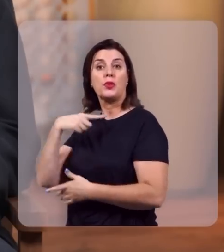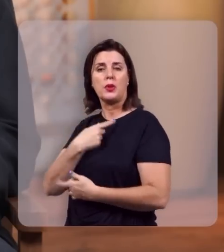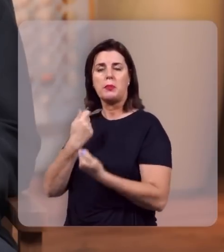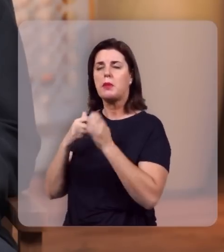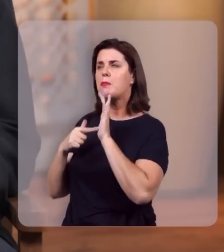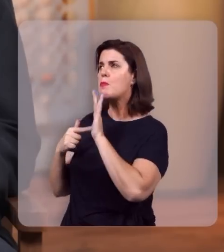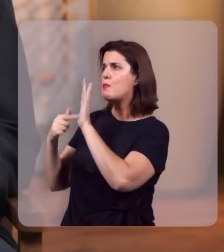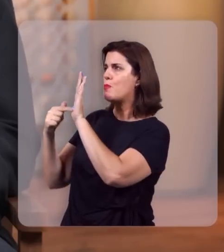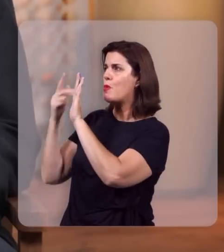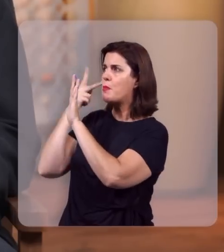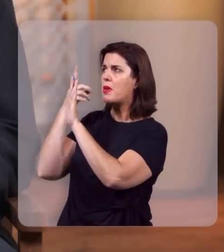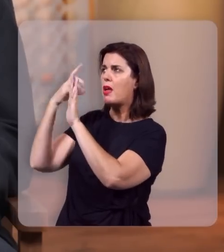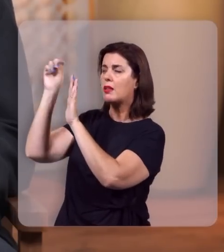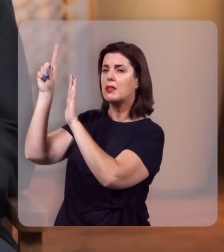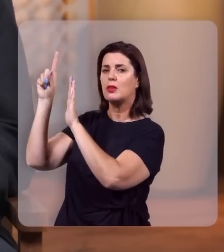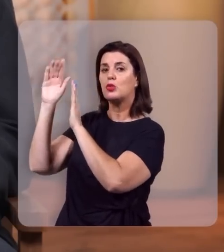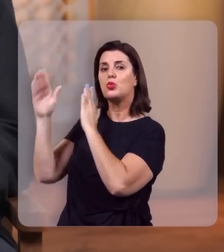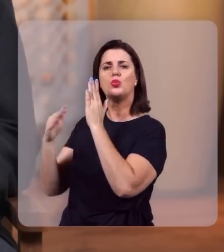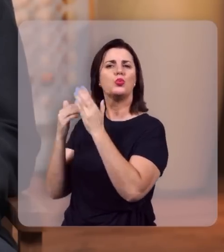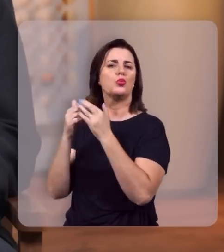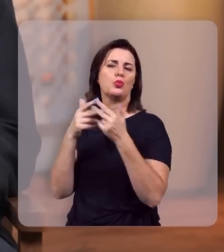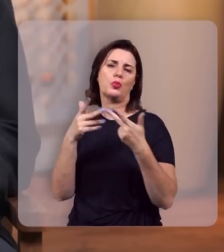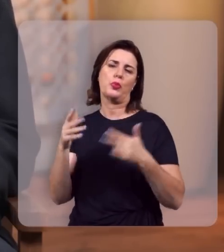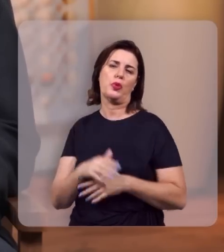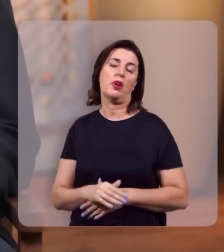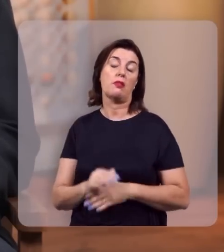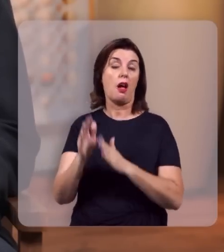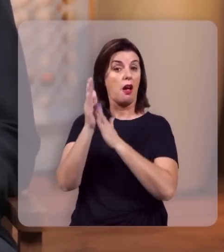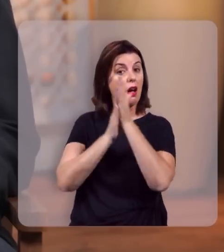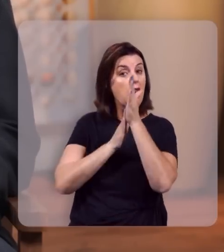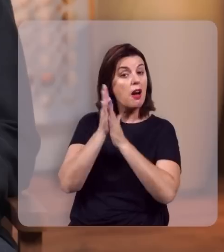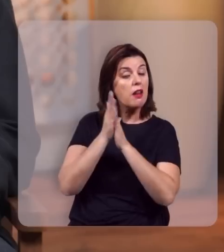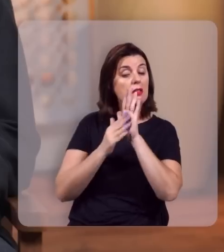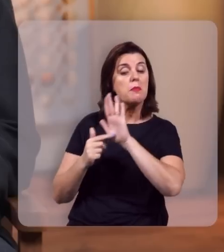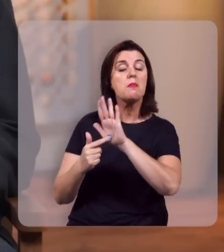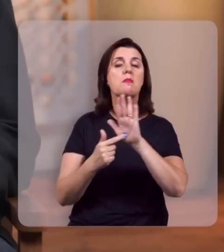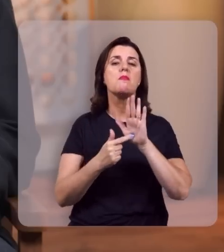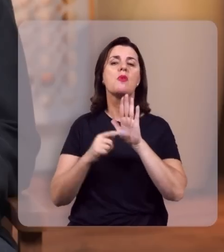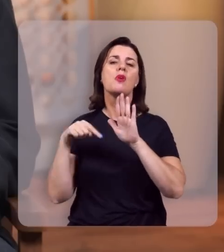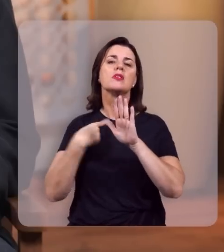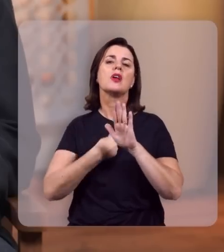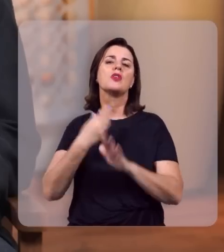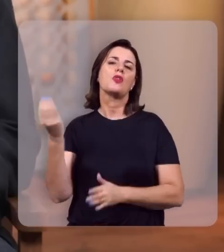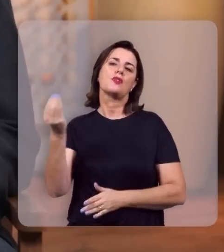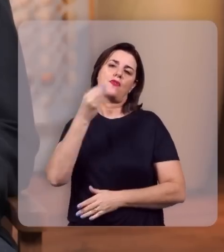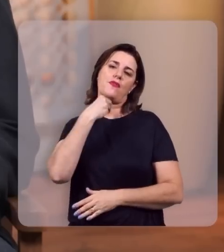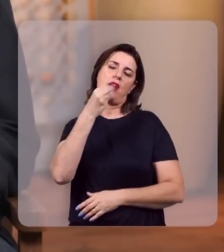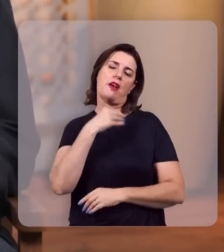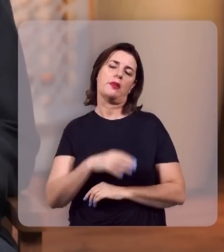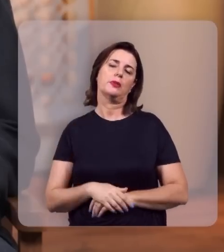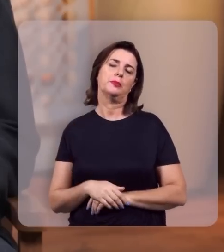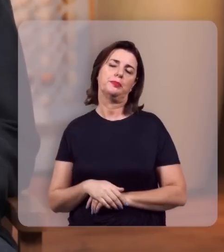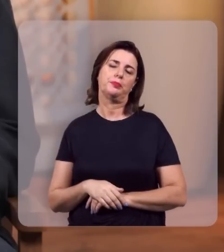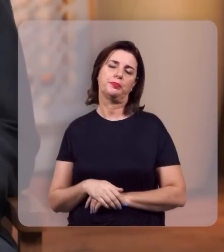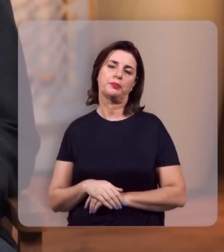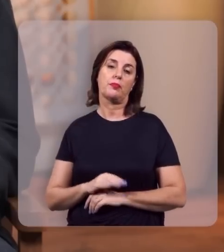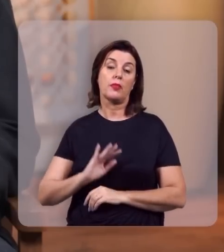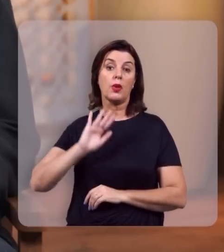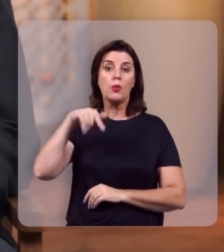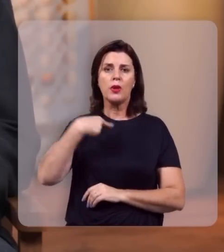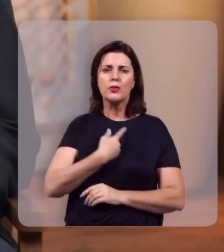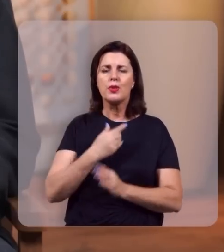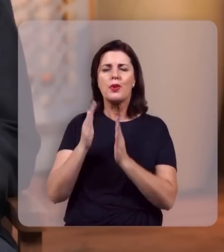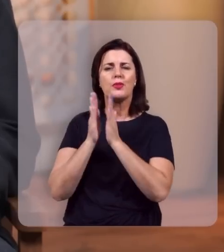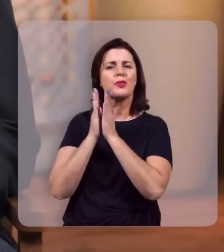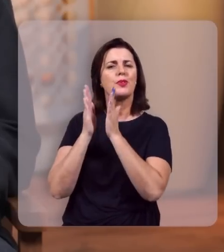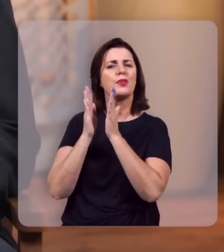temos que apresentar tudo diante de Deus, porque a ansiedade revela a nossa fragilidade. É verdade. Então, quando